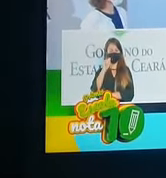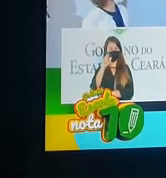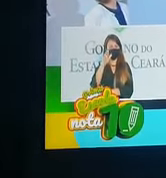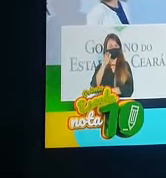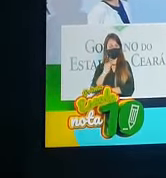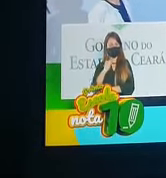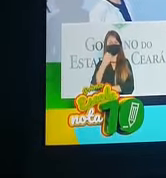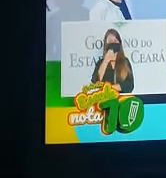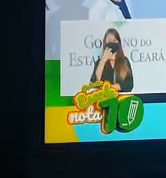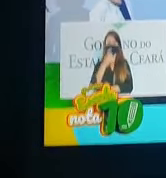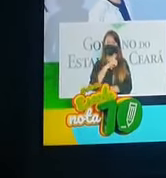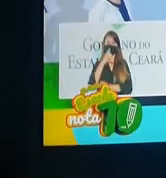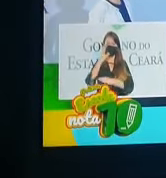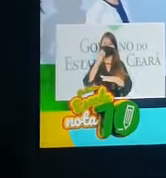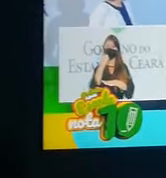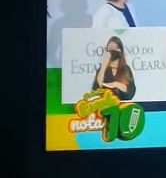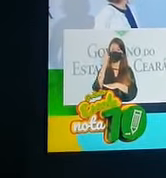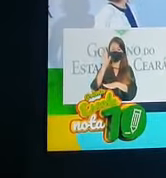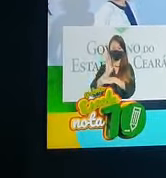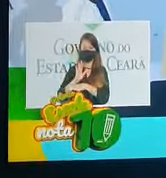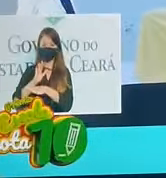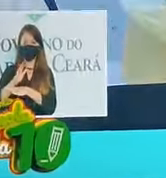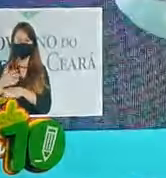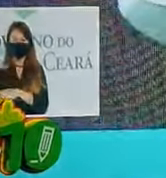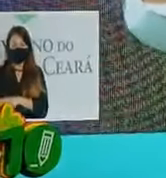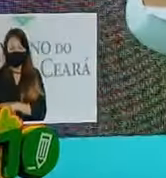Mônica, bom dia, Mônica. Boa tarde, Mônica. Tá me ouvindo?